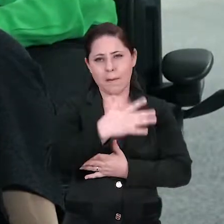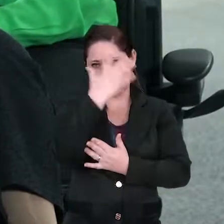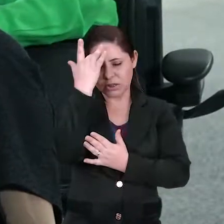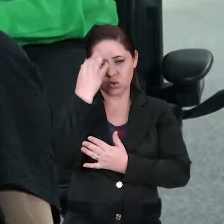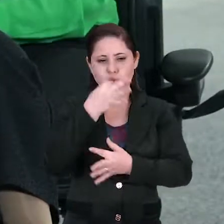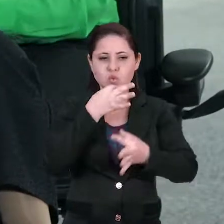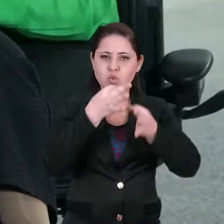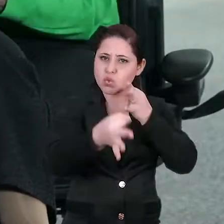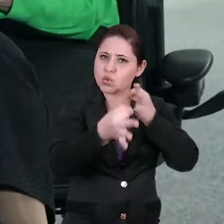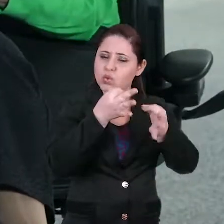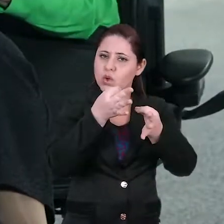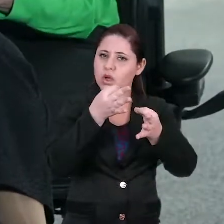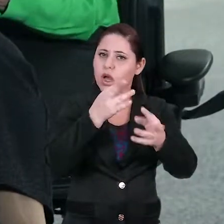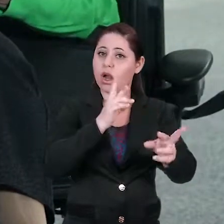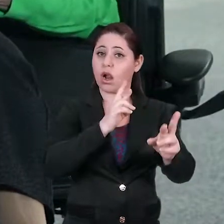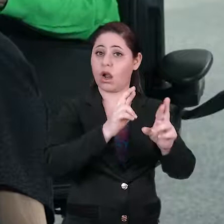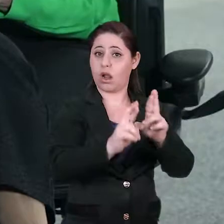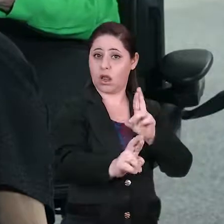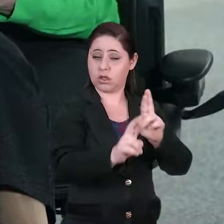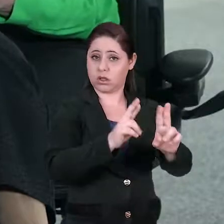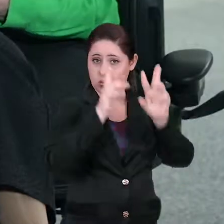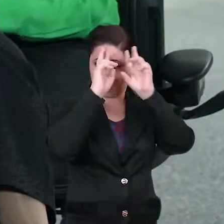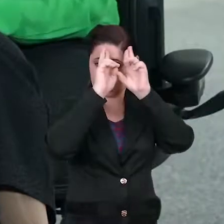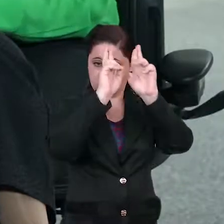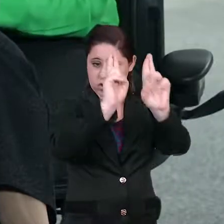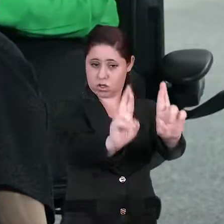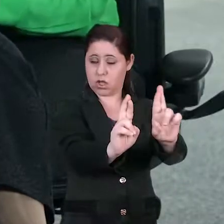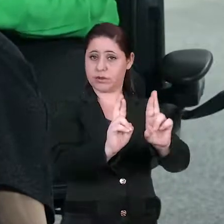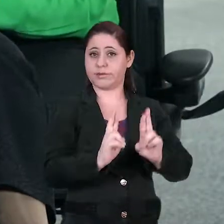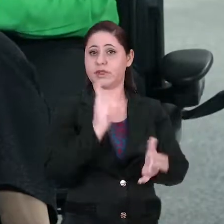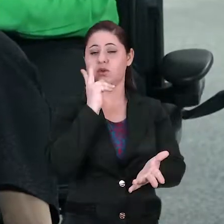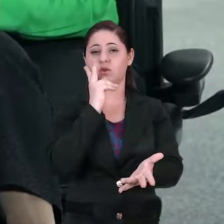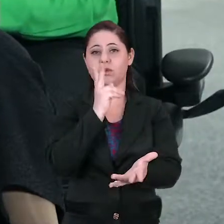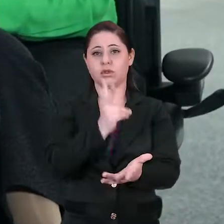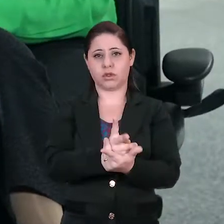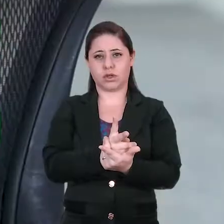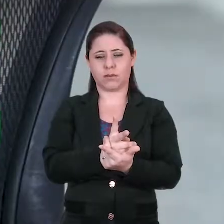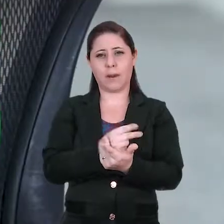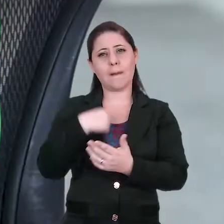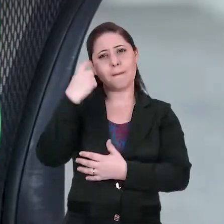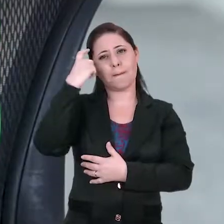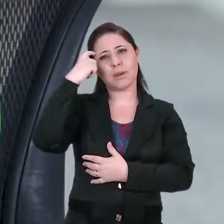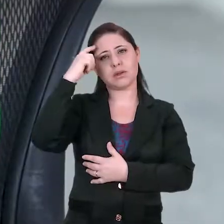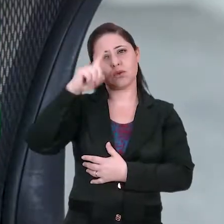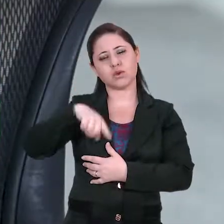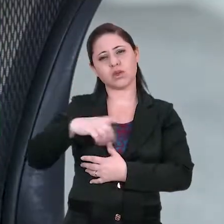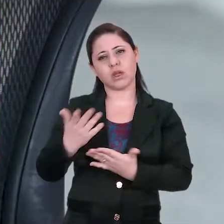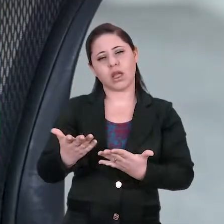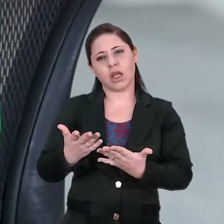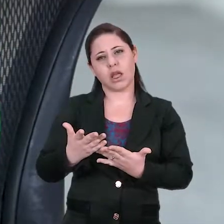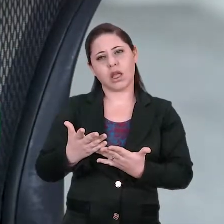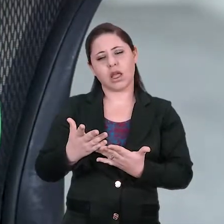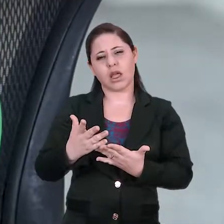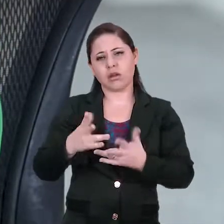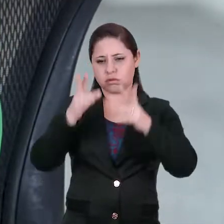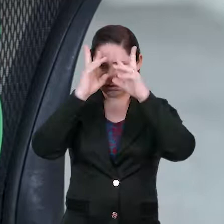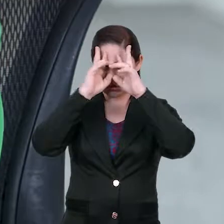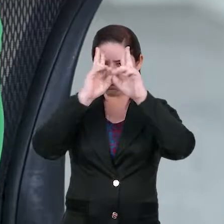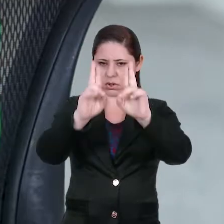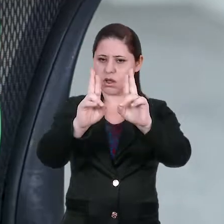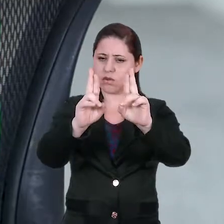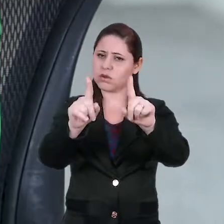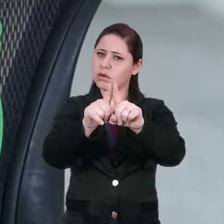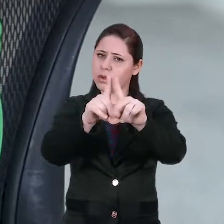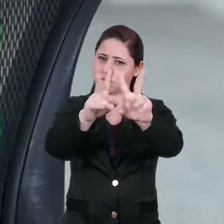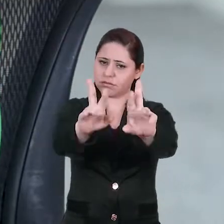Naturalmente, as pessoas, nós tínhamos uma relação sempre de respeito. E eu acho que isso passava também,